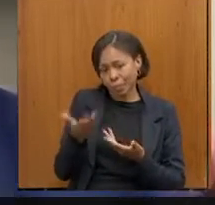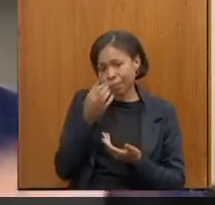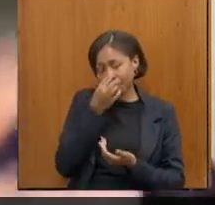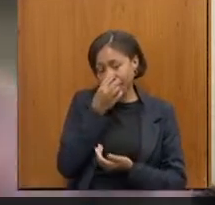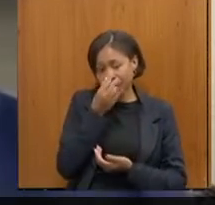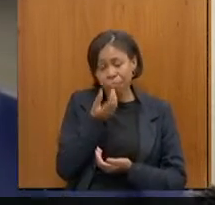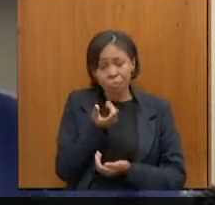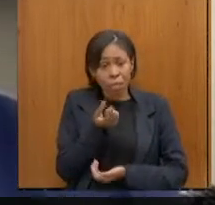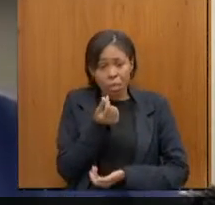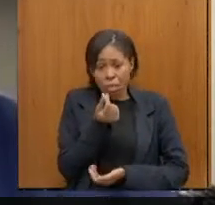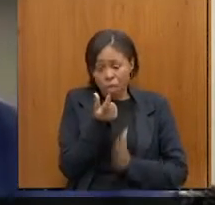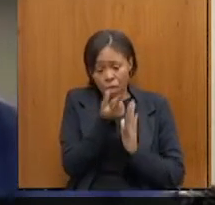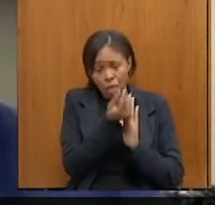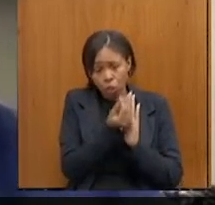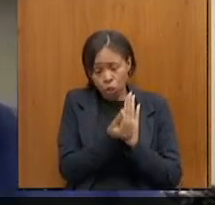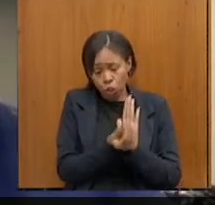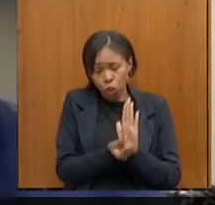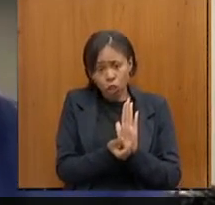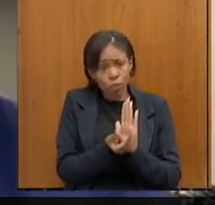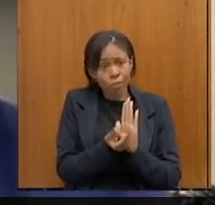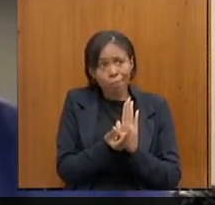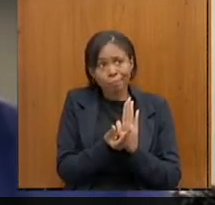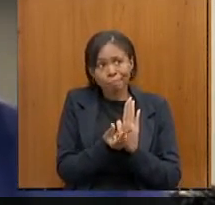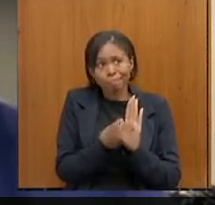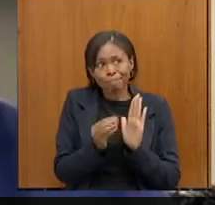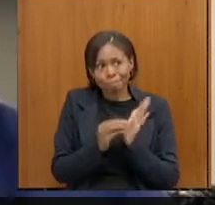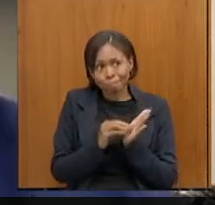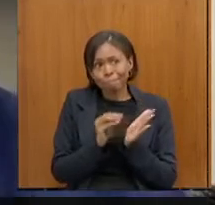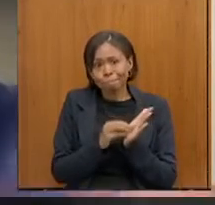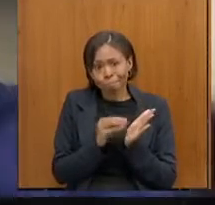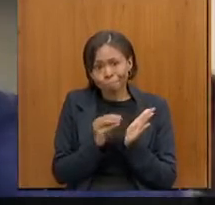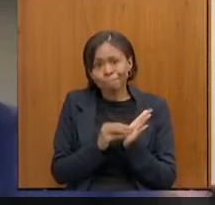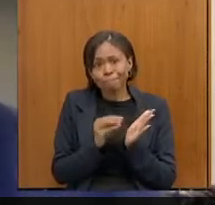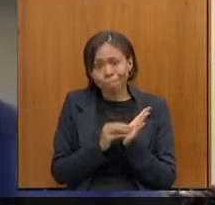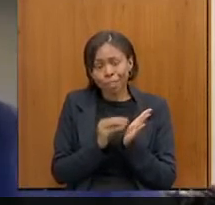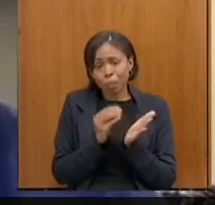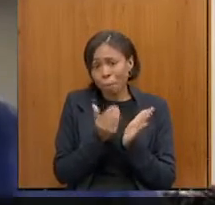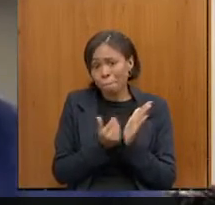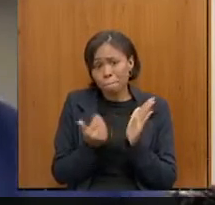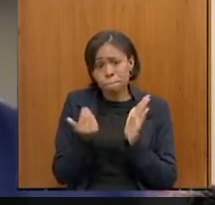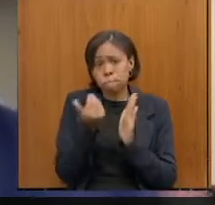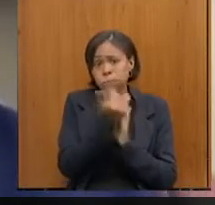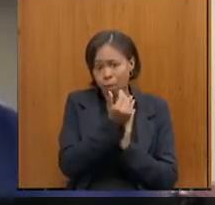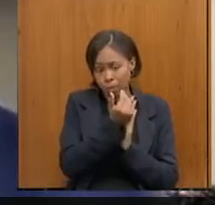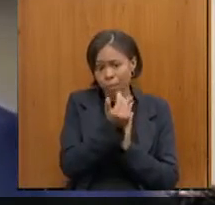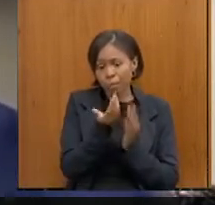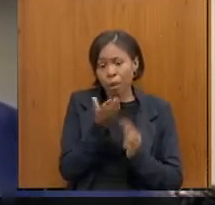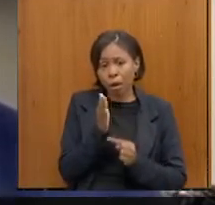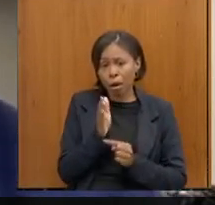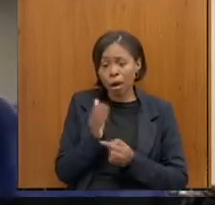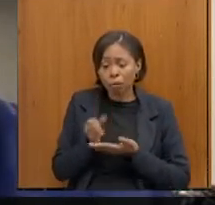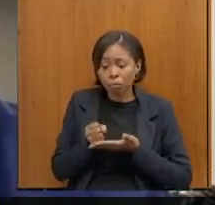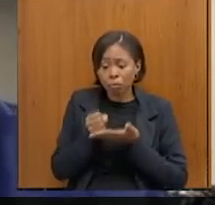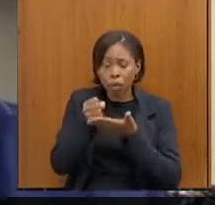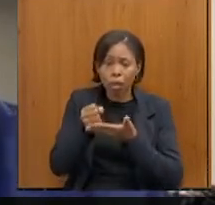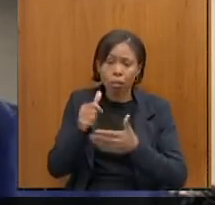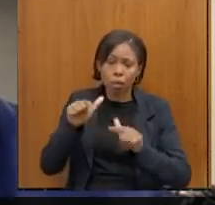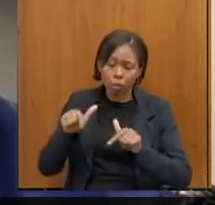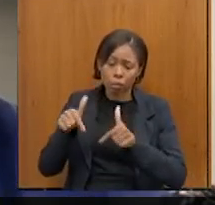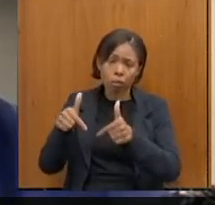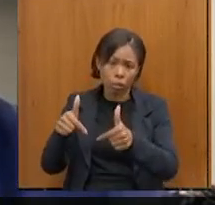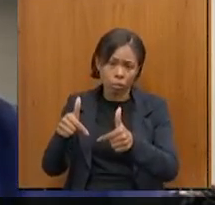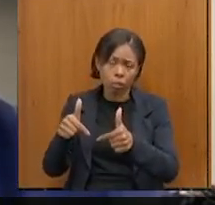a falta de lançamento não é curso presencial para que a gente possa ter As Nossas ações